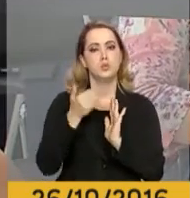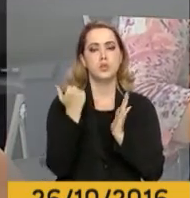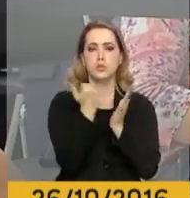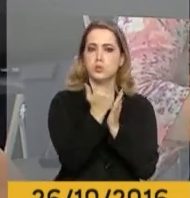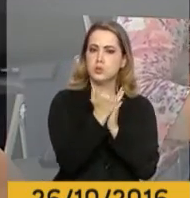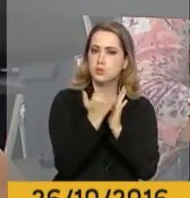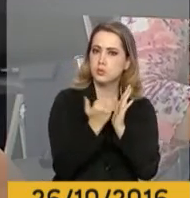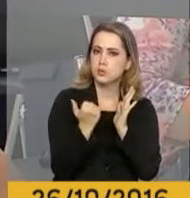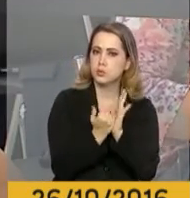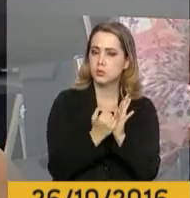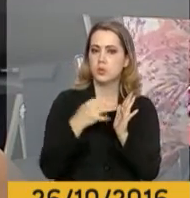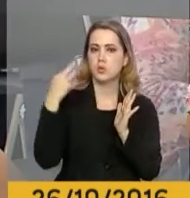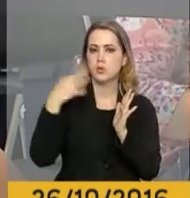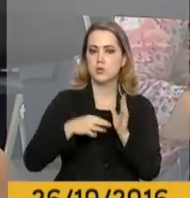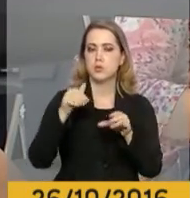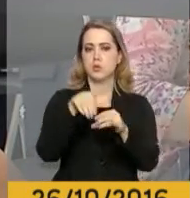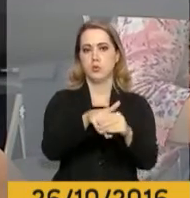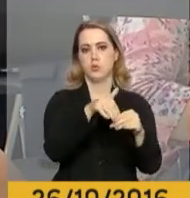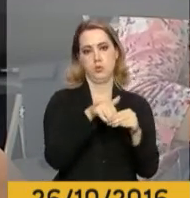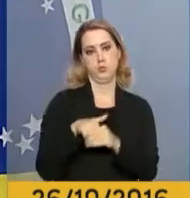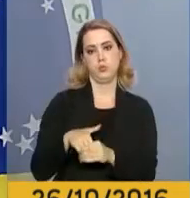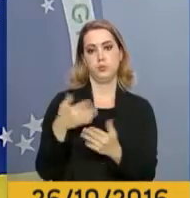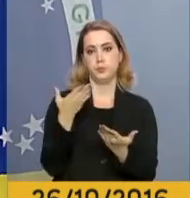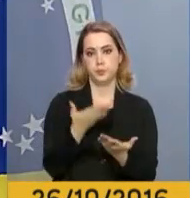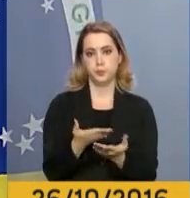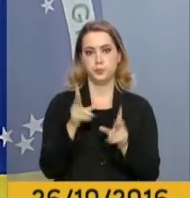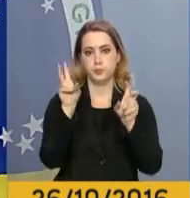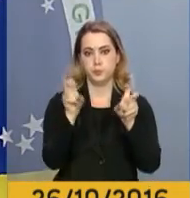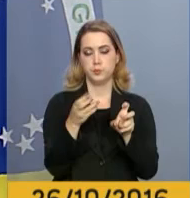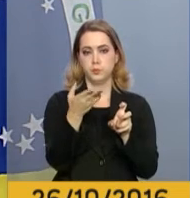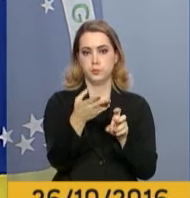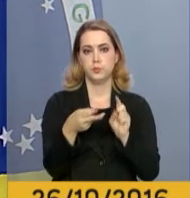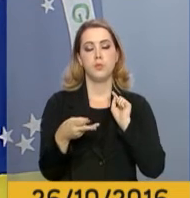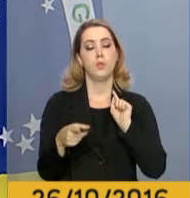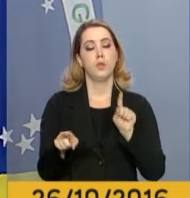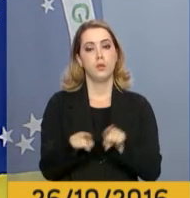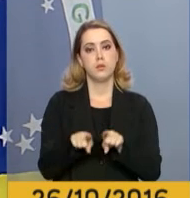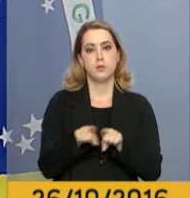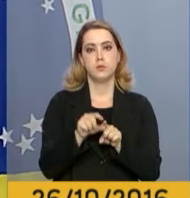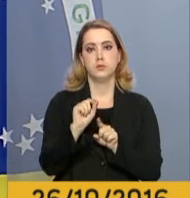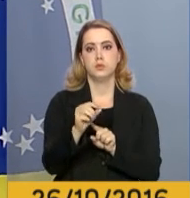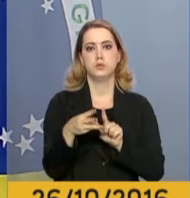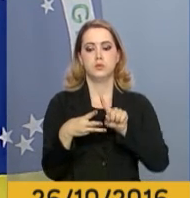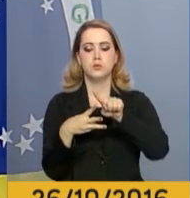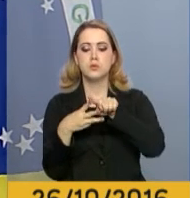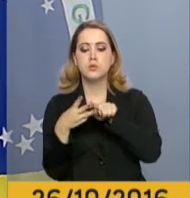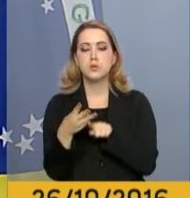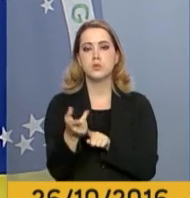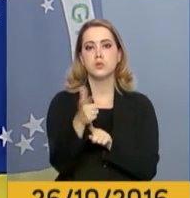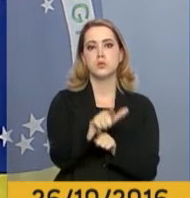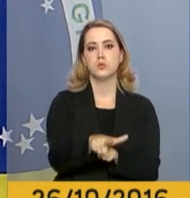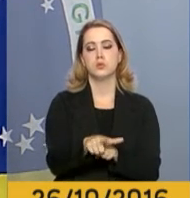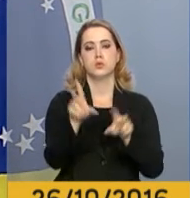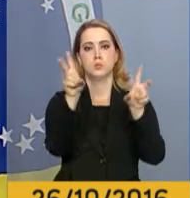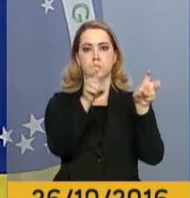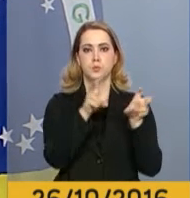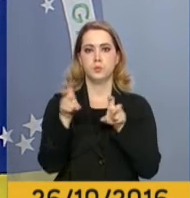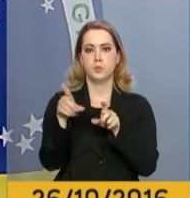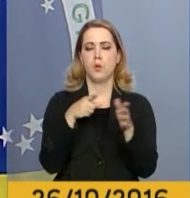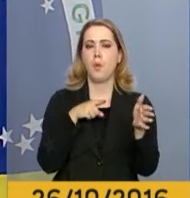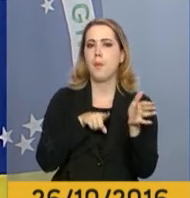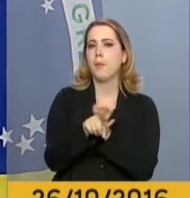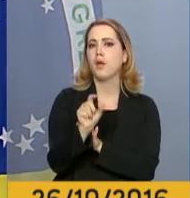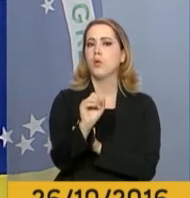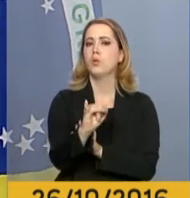calendário para a votação dessa matéria. Existem ainda três outros temas. Em primeiro lugar, indaga-se